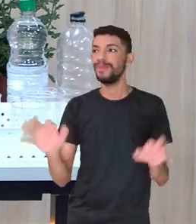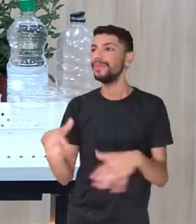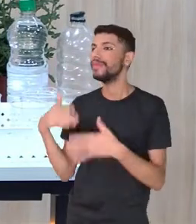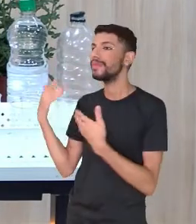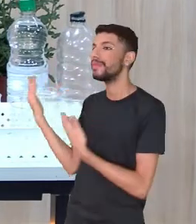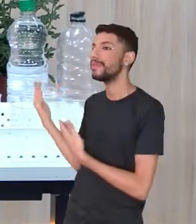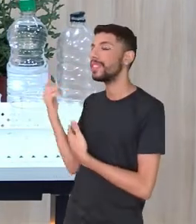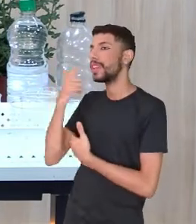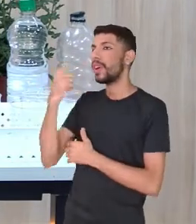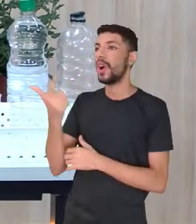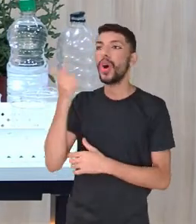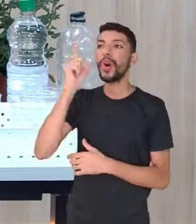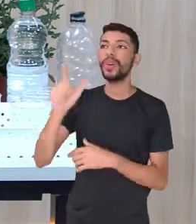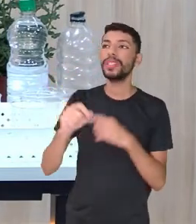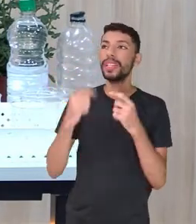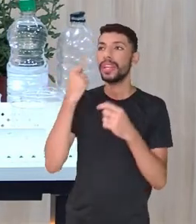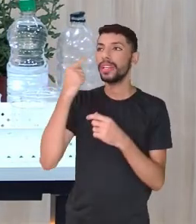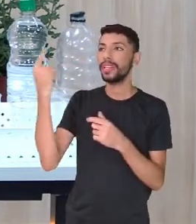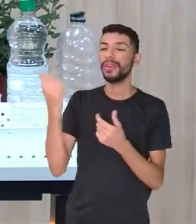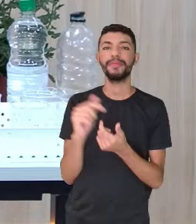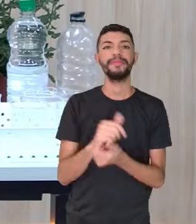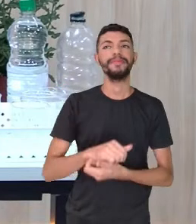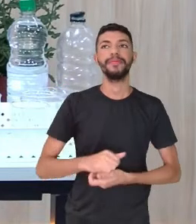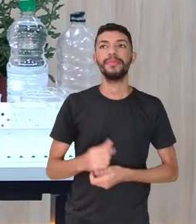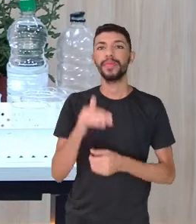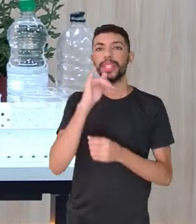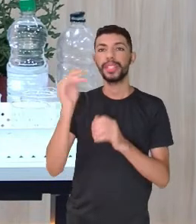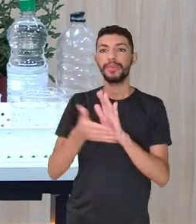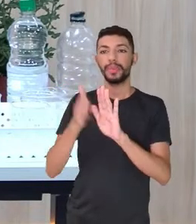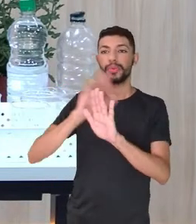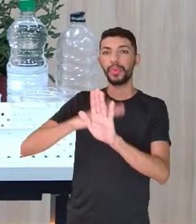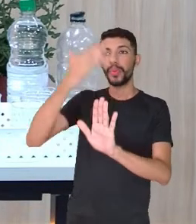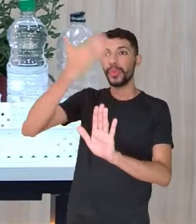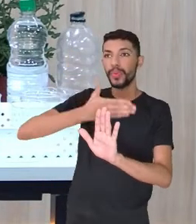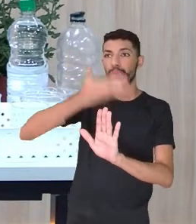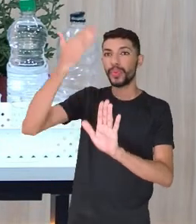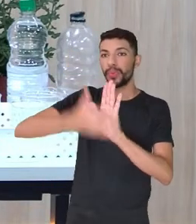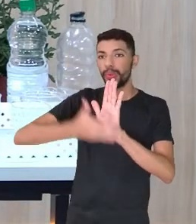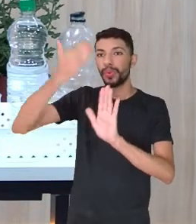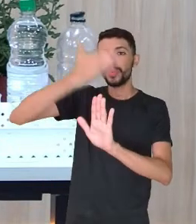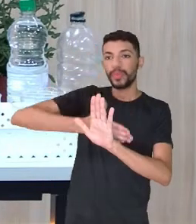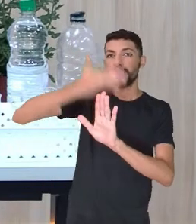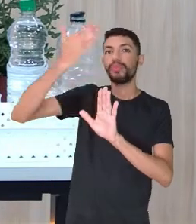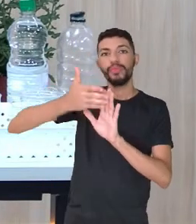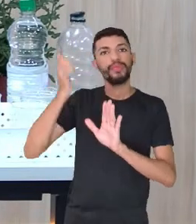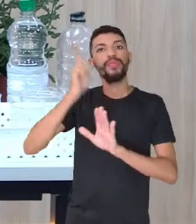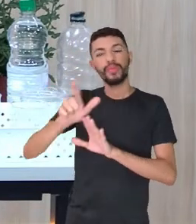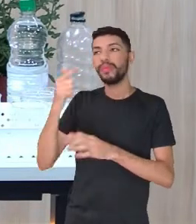né? Ela consegue ser transparente, ó. Estou vendo aqui, ó.